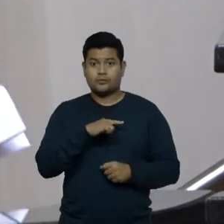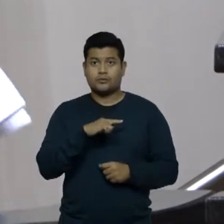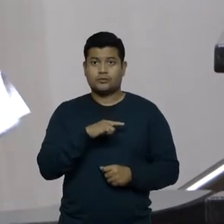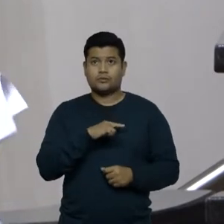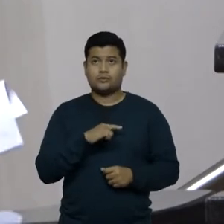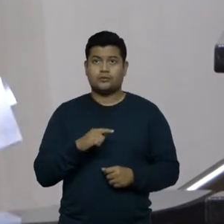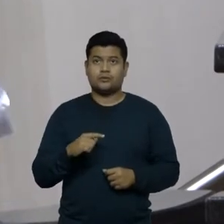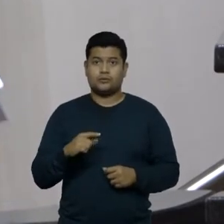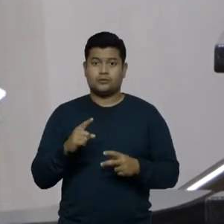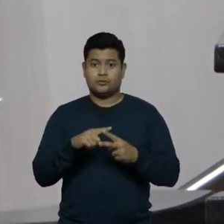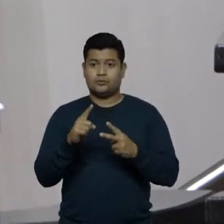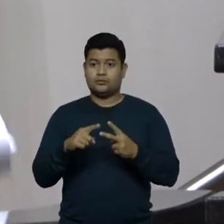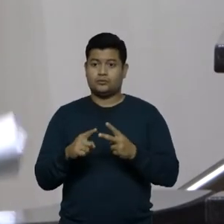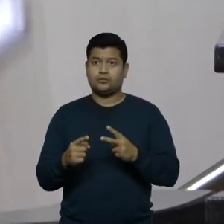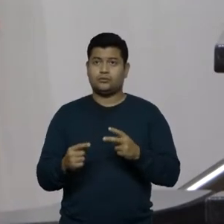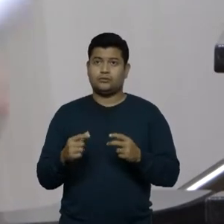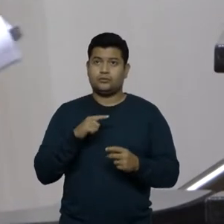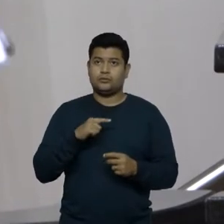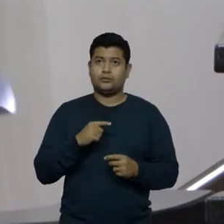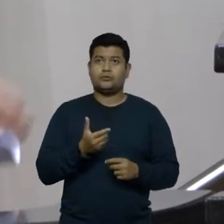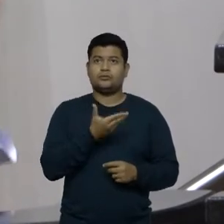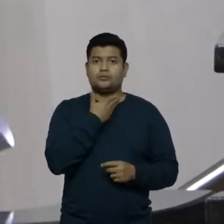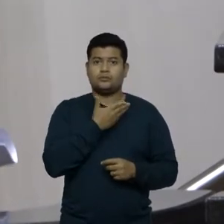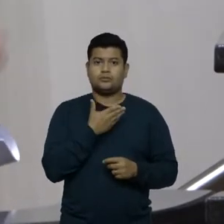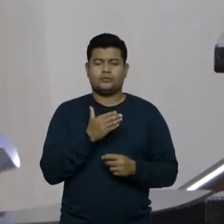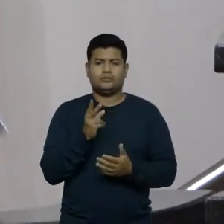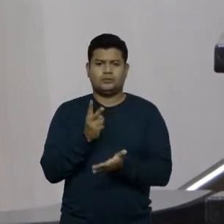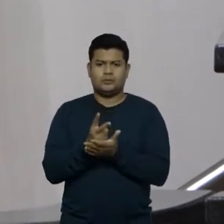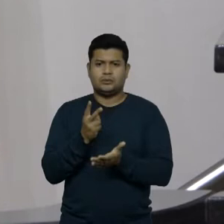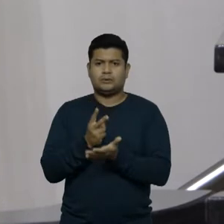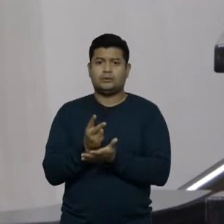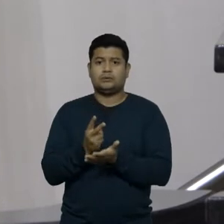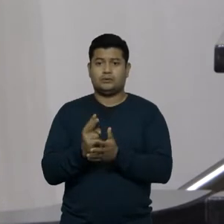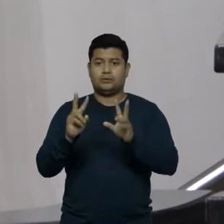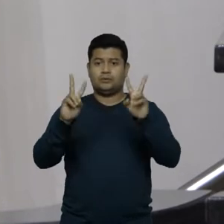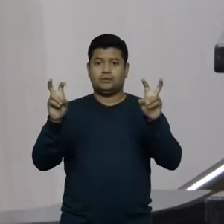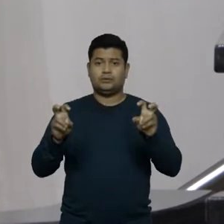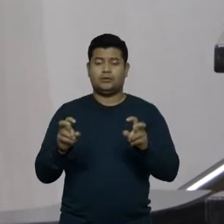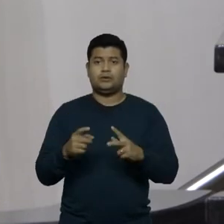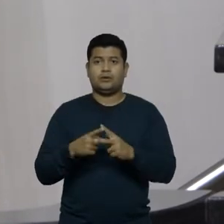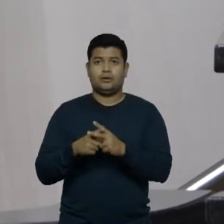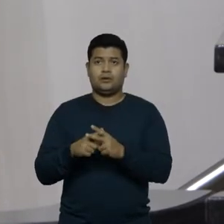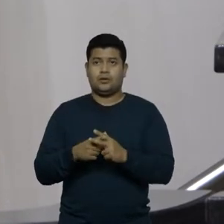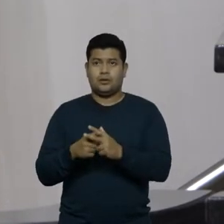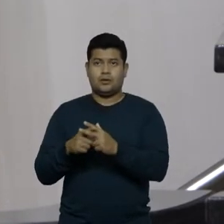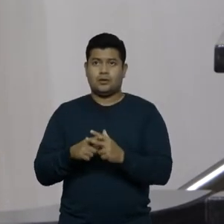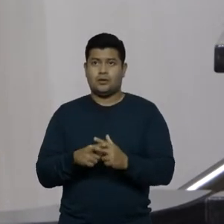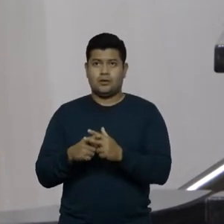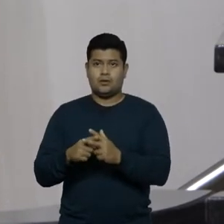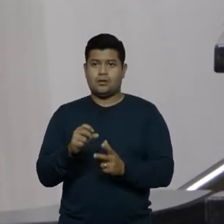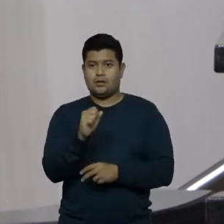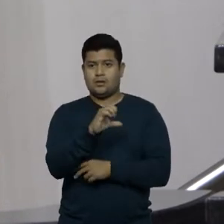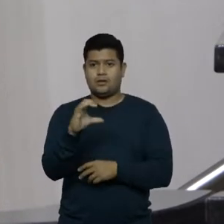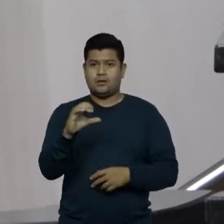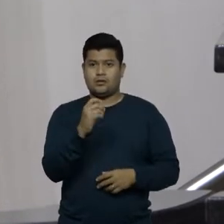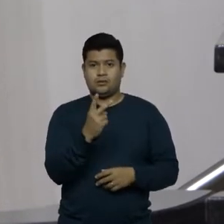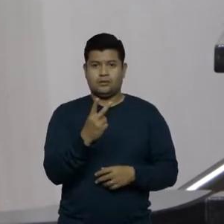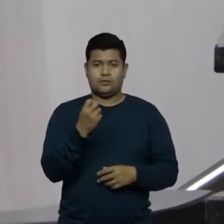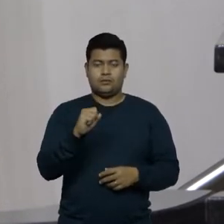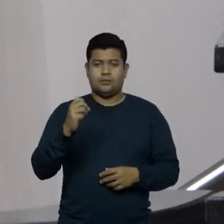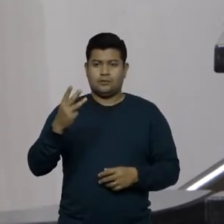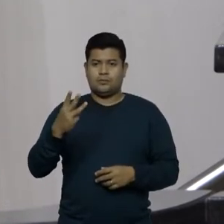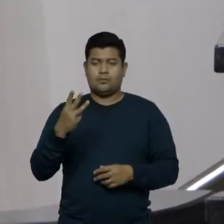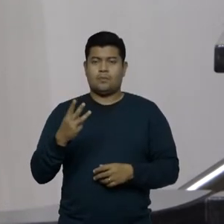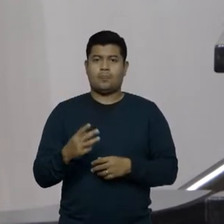dois somos duas vozes aqui permanentes nessa questão da recuperação da nossa esse sc-283